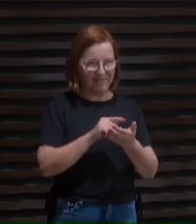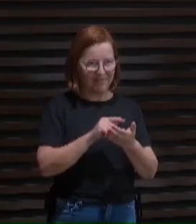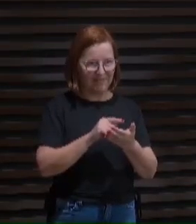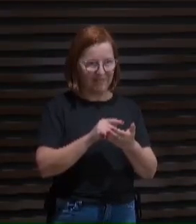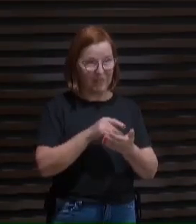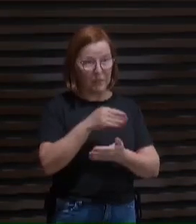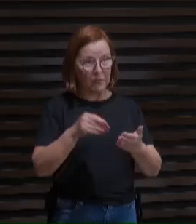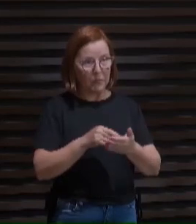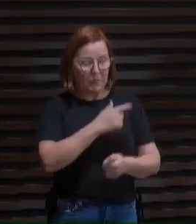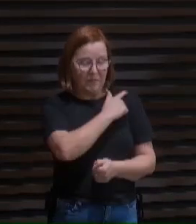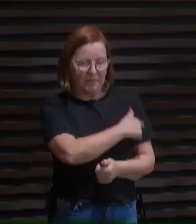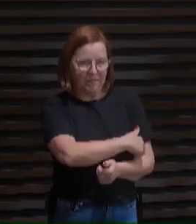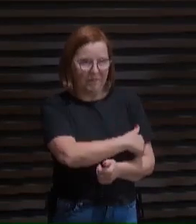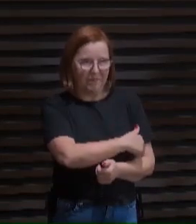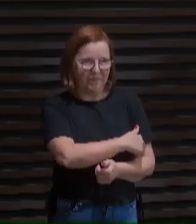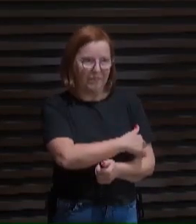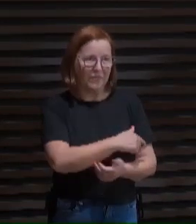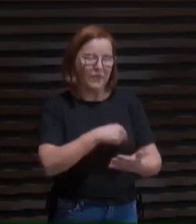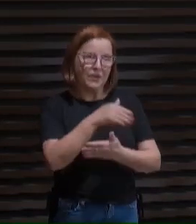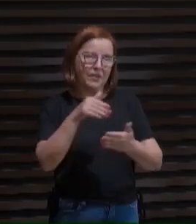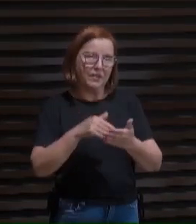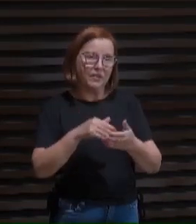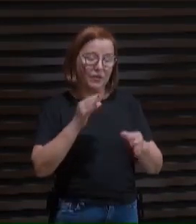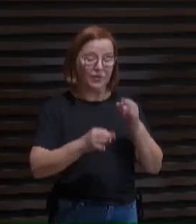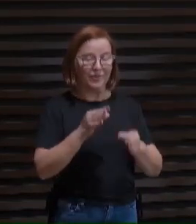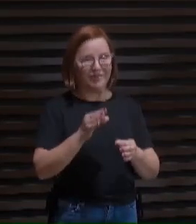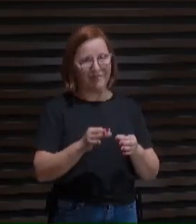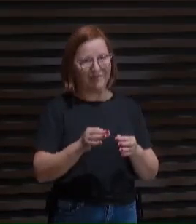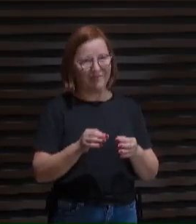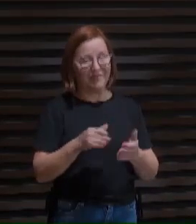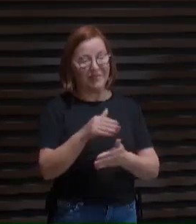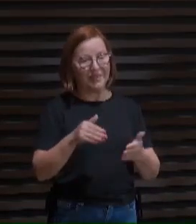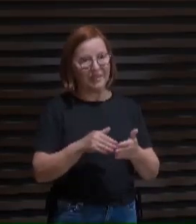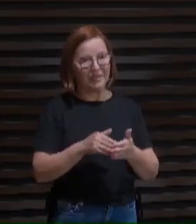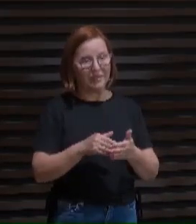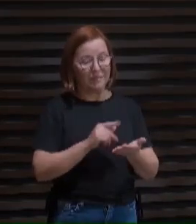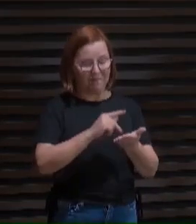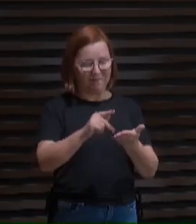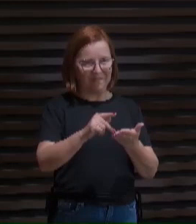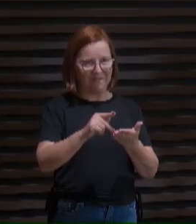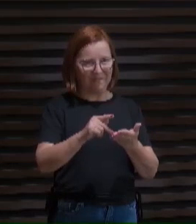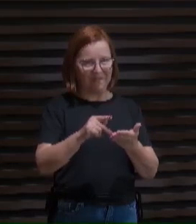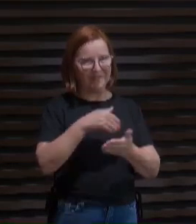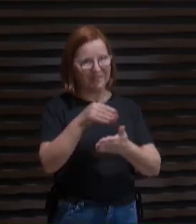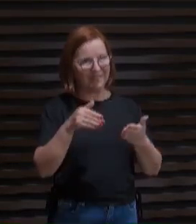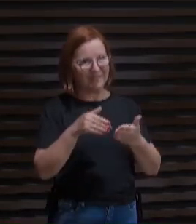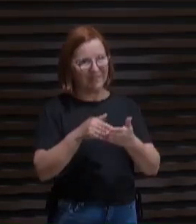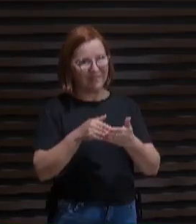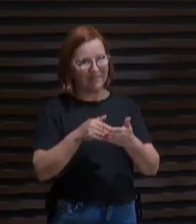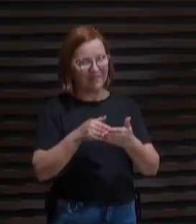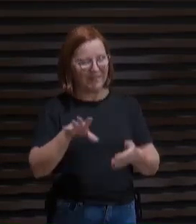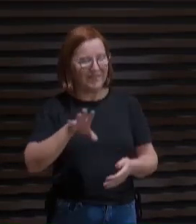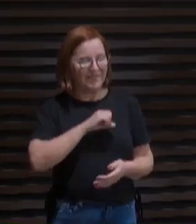verdadeiro, tudo que é respeitável, tudo que é justo, tudo que é puro, tudo que é